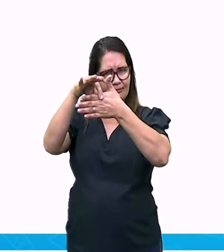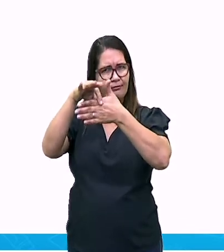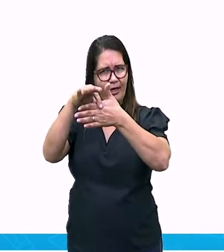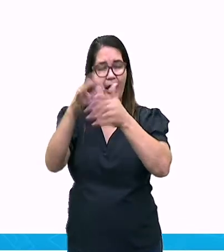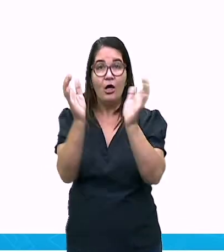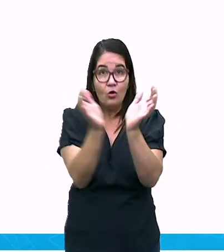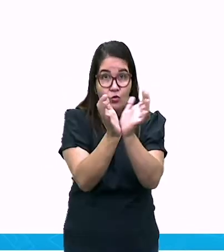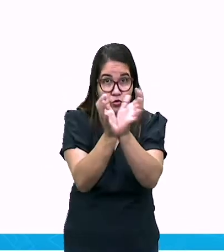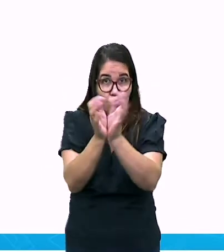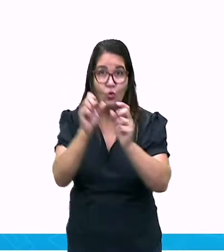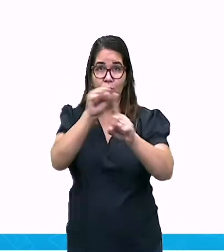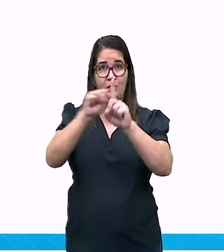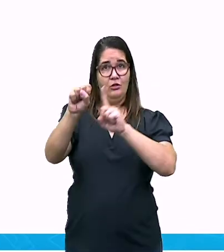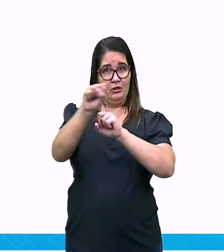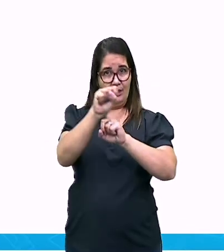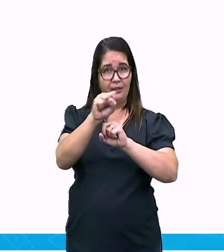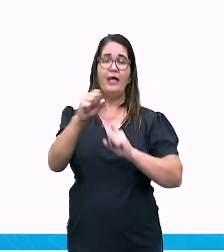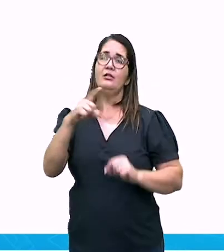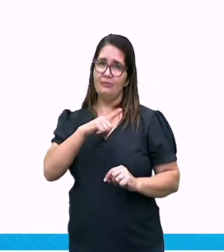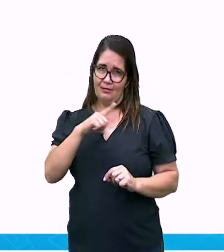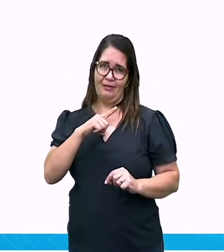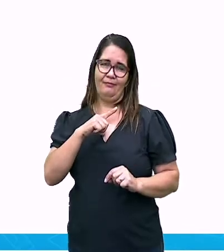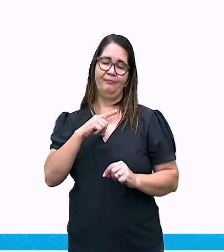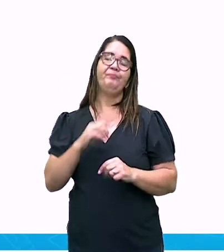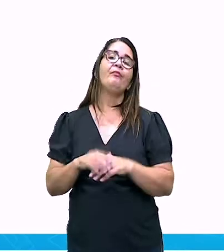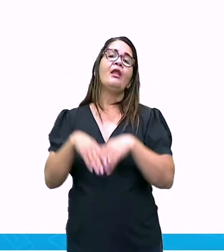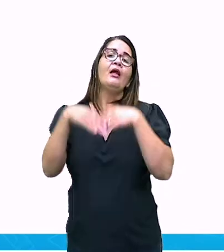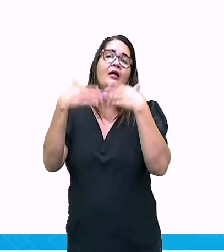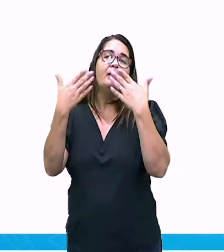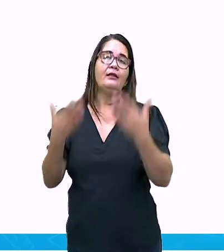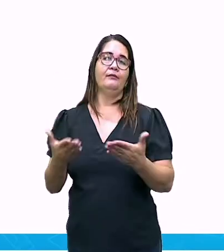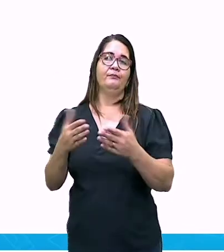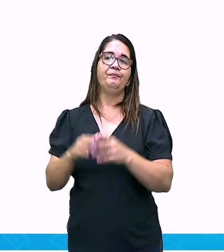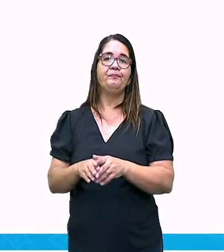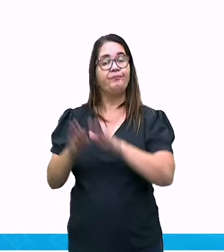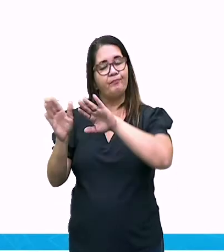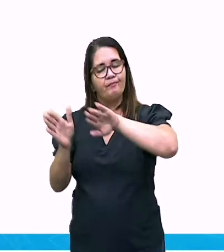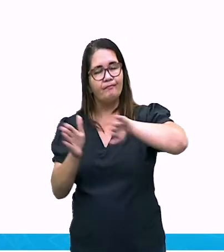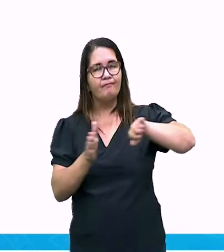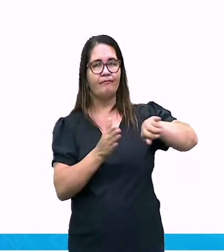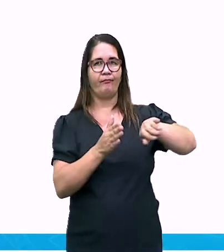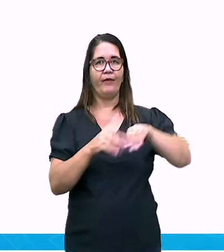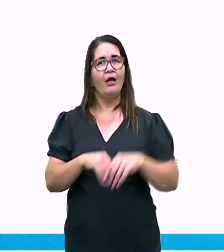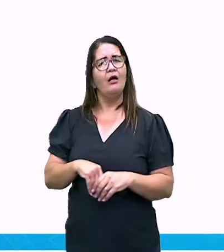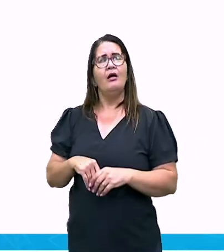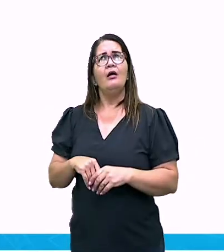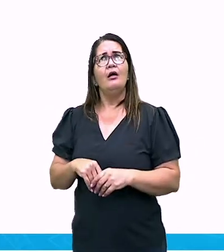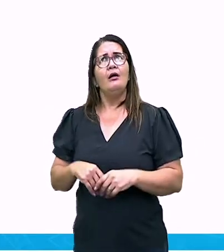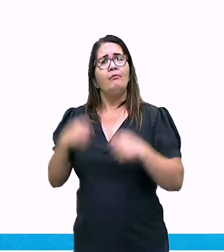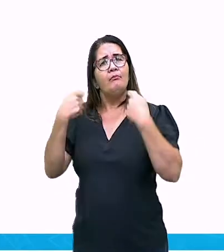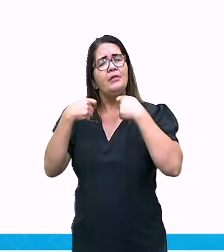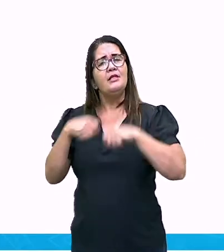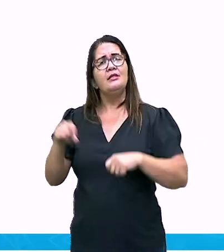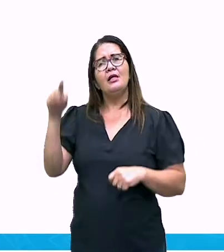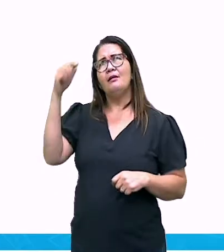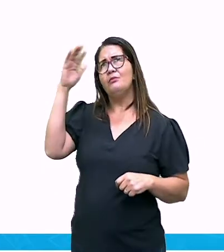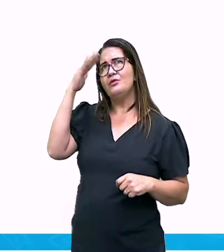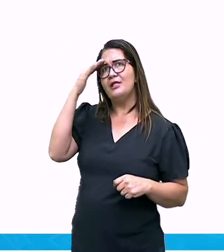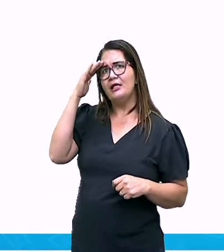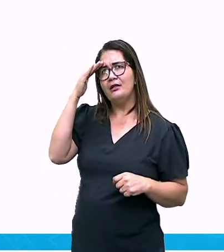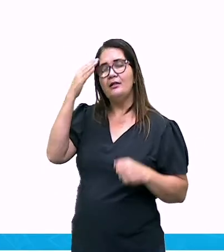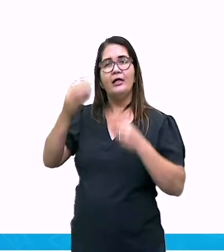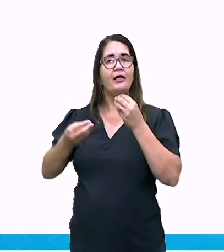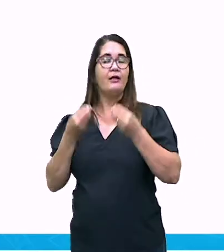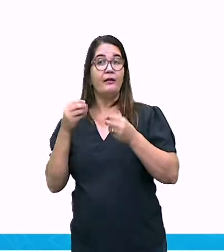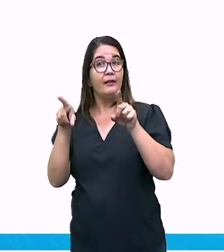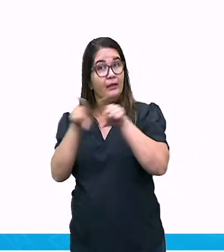de nós falarmos um pouquinho sobre esses líderes, sobre esses chefes, nós precisamos entender o que é